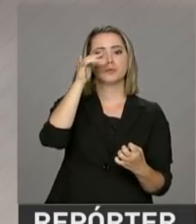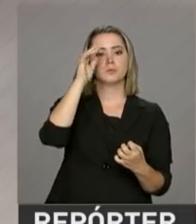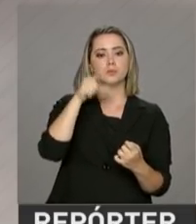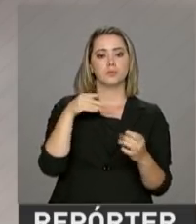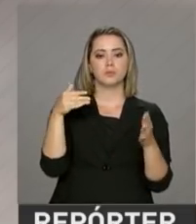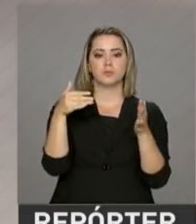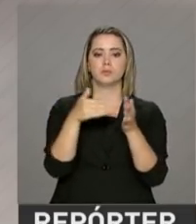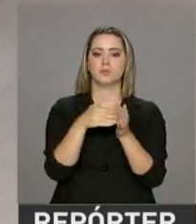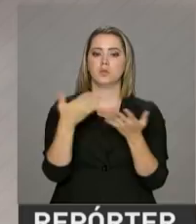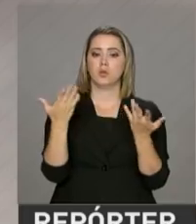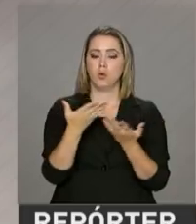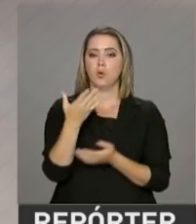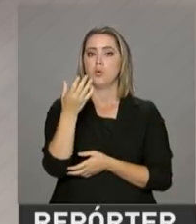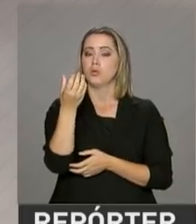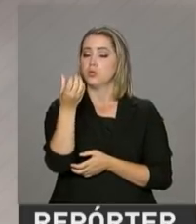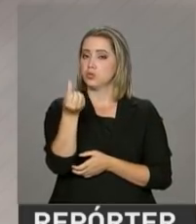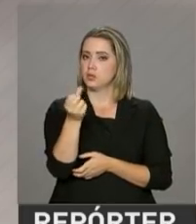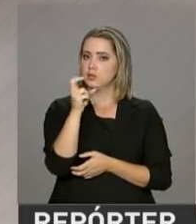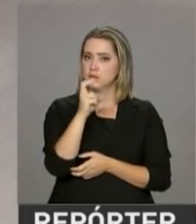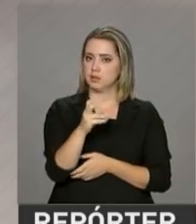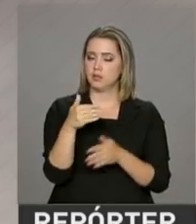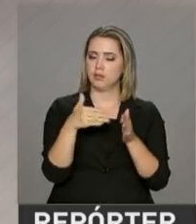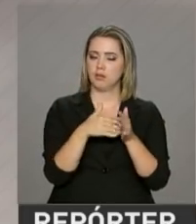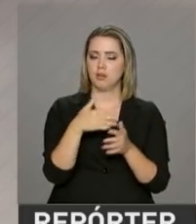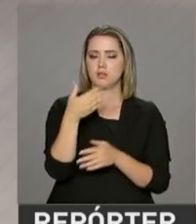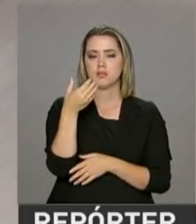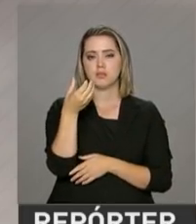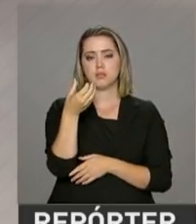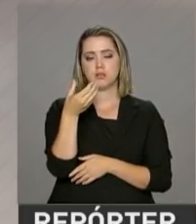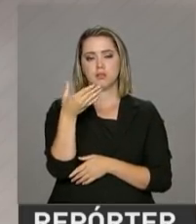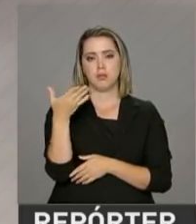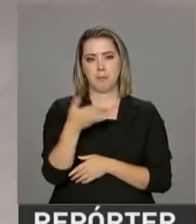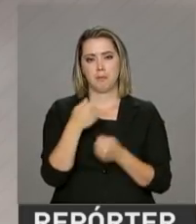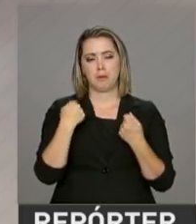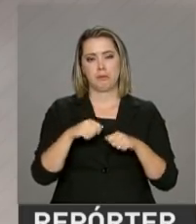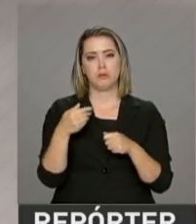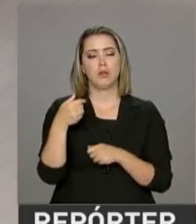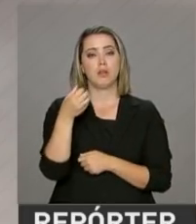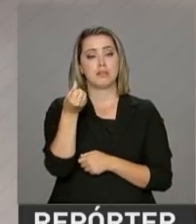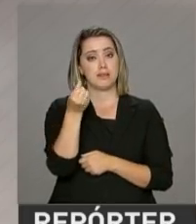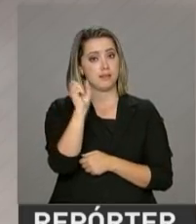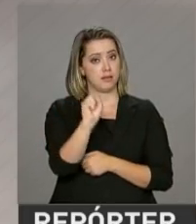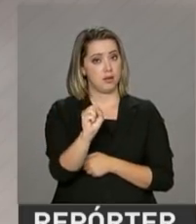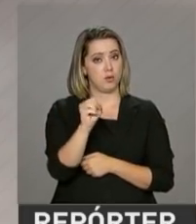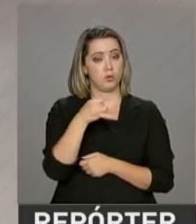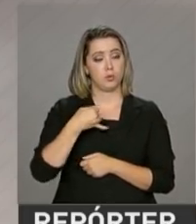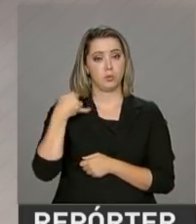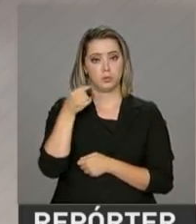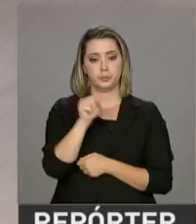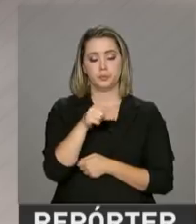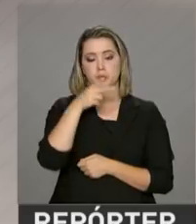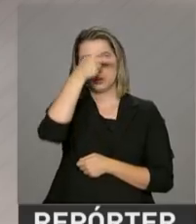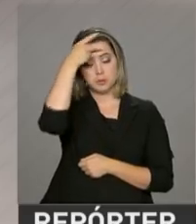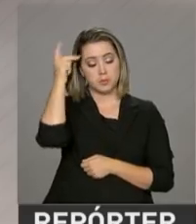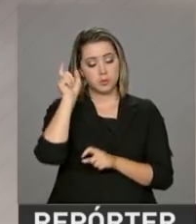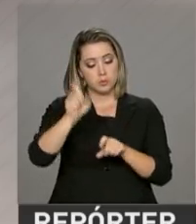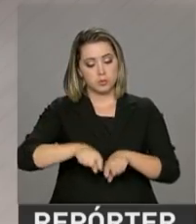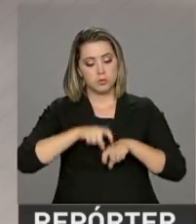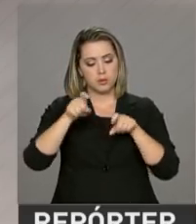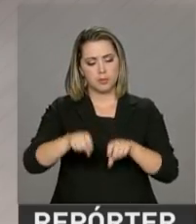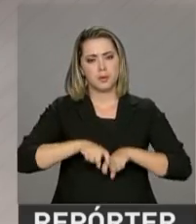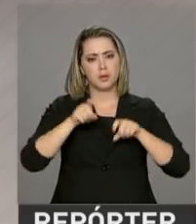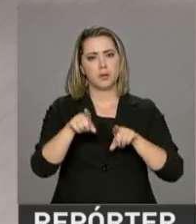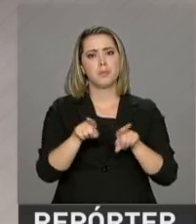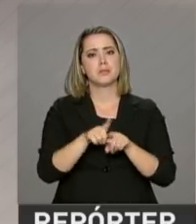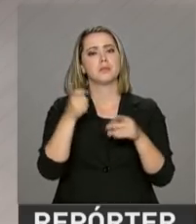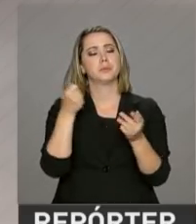gradativa dos atuais 65 para 68 anos. Trabalhadores rurais terão de contribuir por 15 anos para